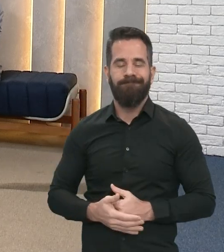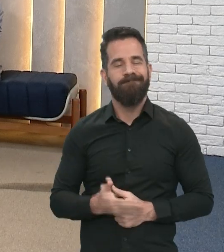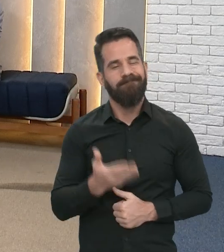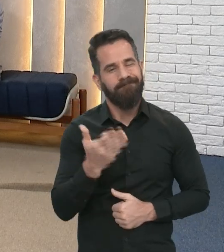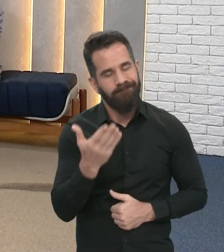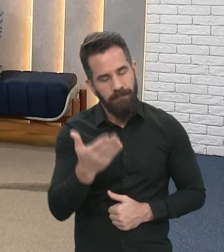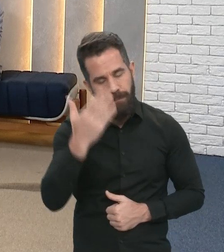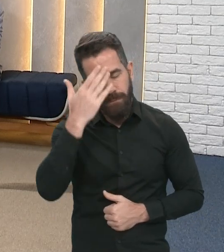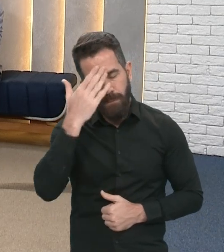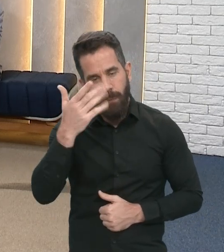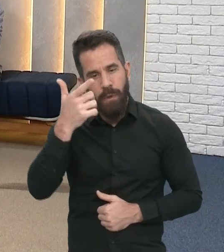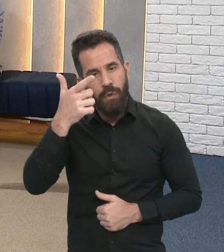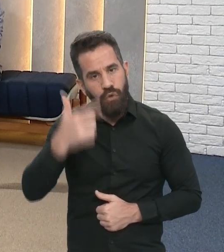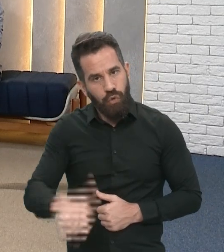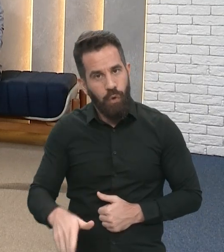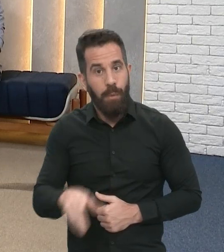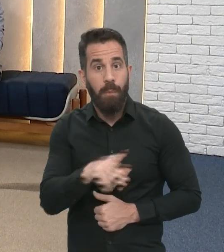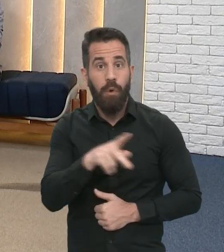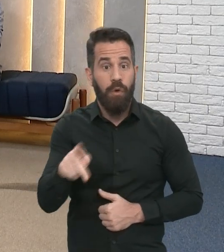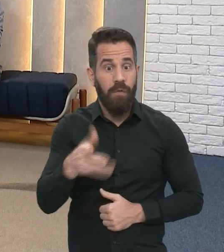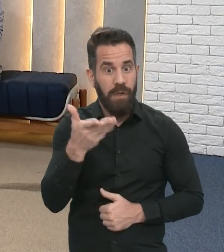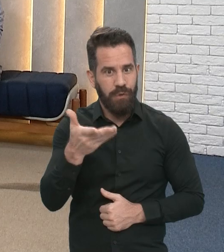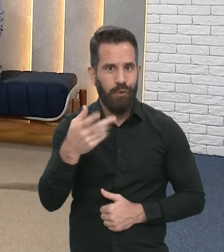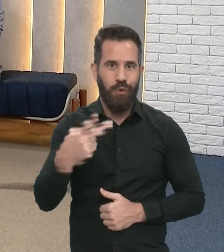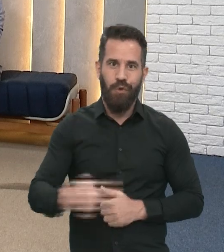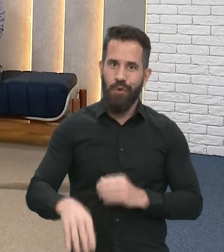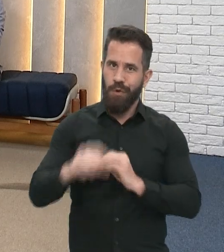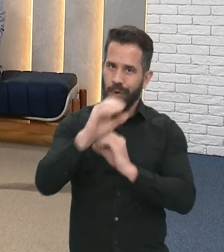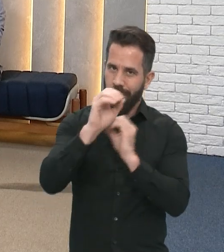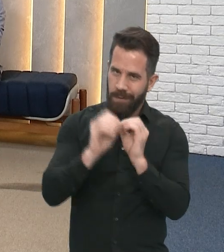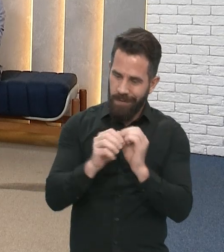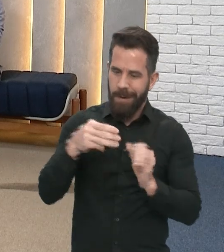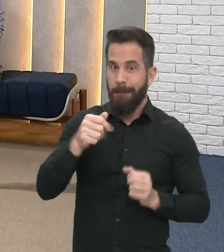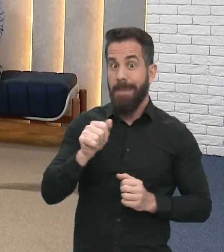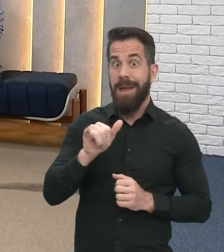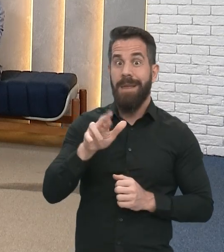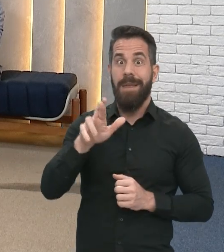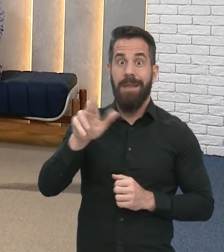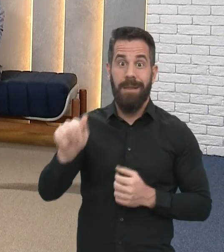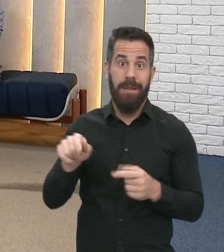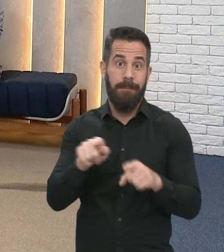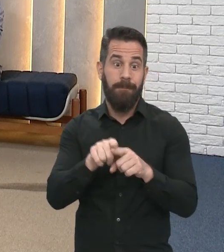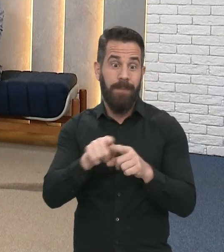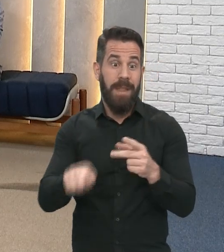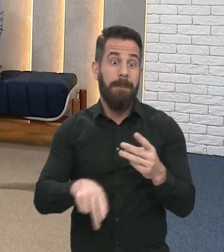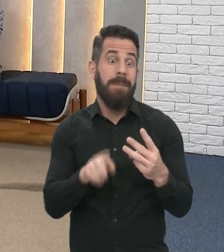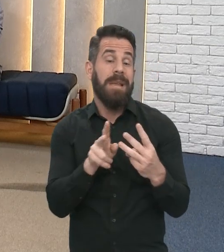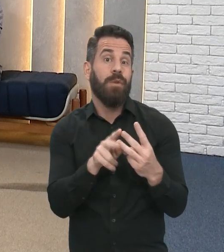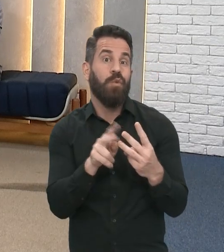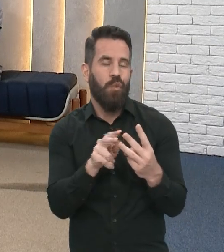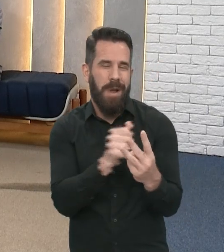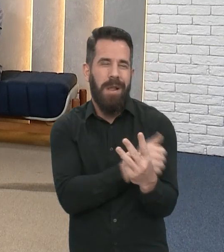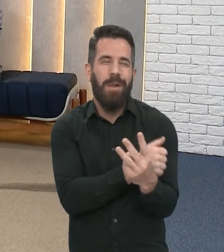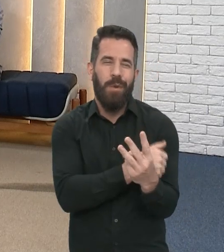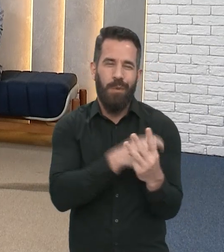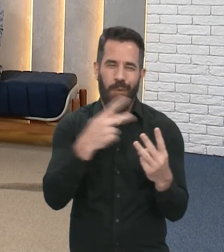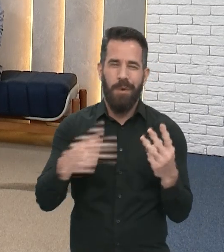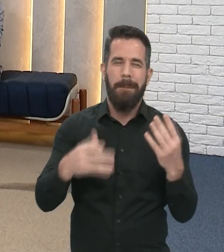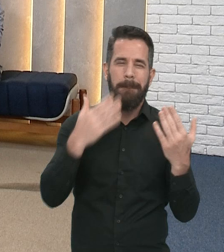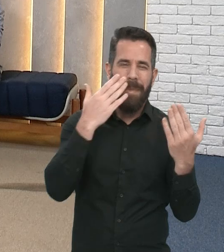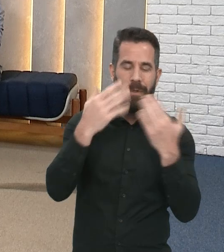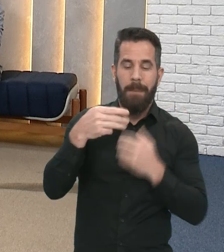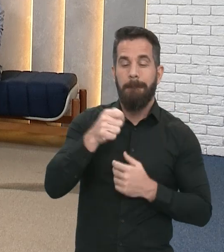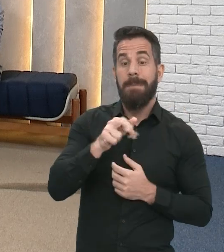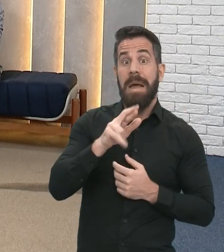psicóloga e professora da Faculdade de Educação da UFG, Maíra Almeida, e as estudantes de psicologia, Mariana